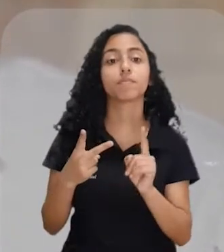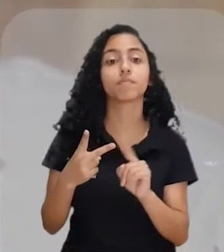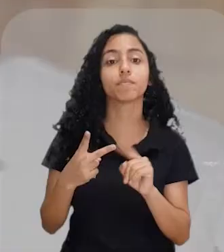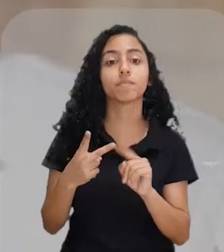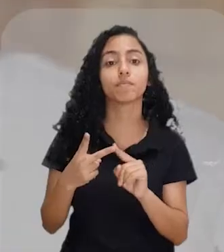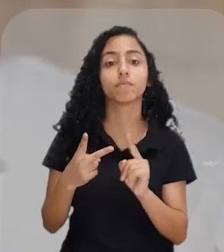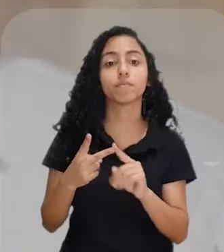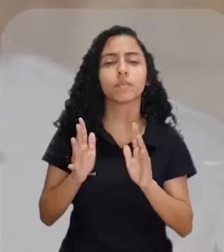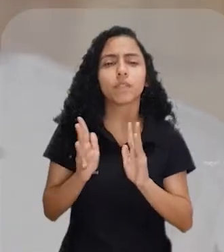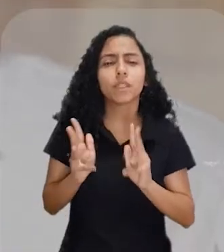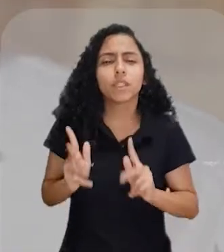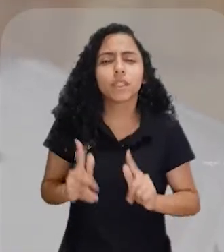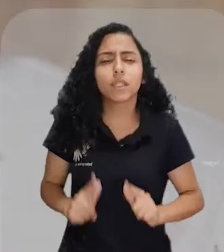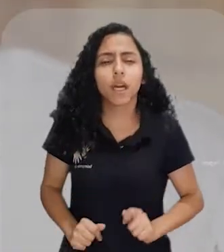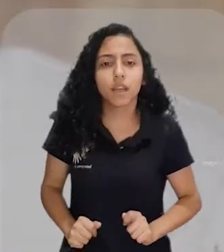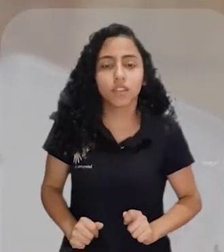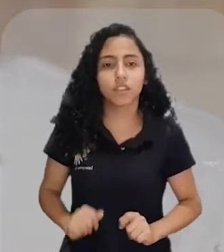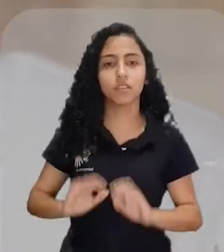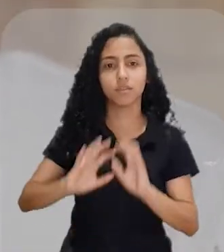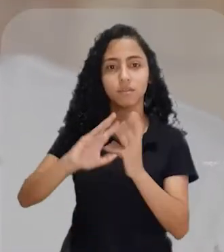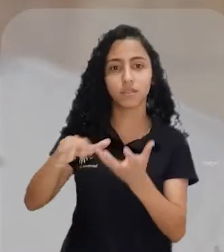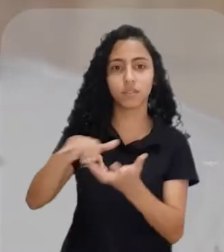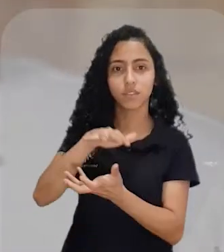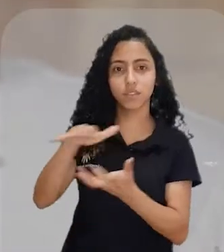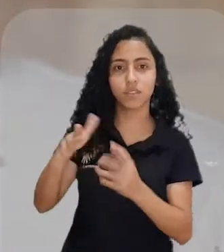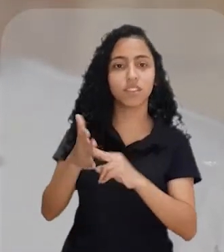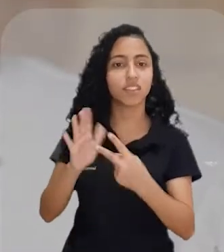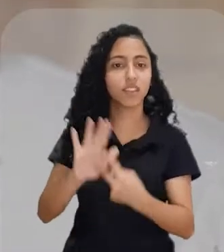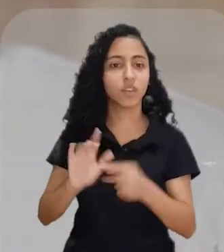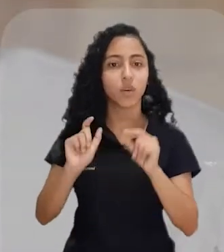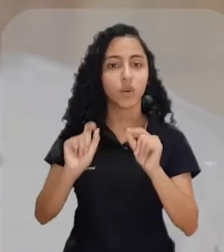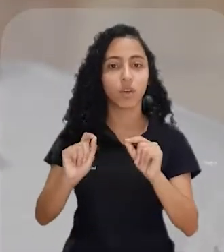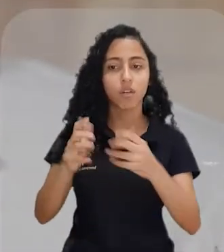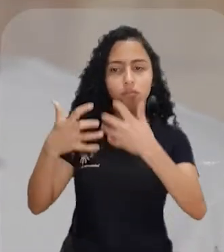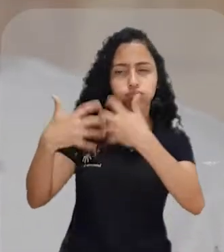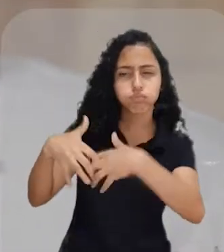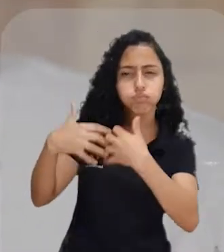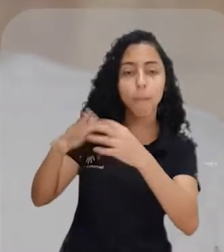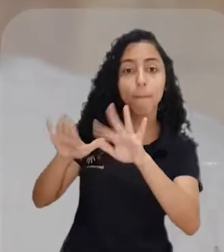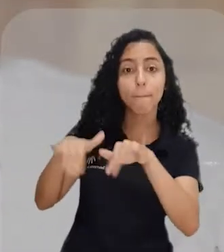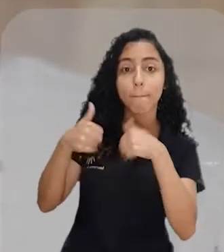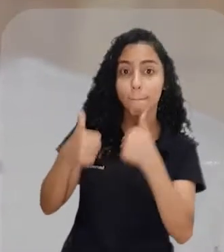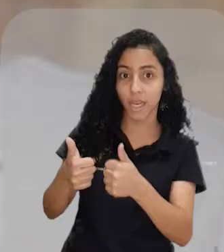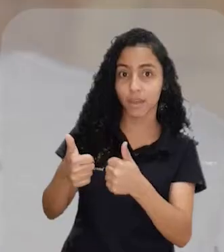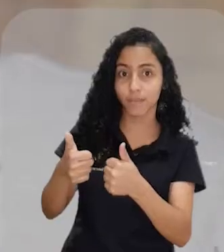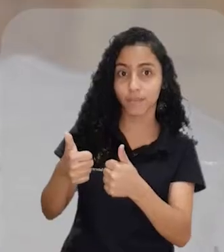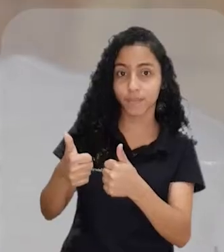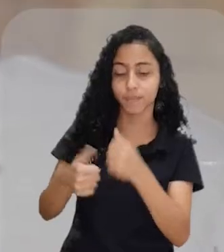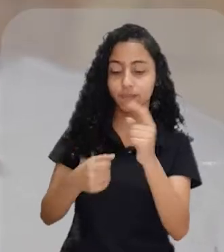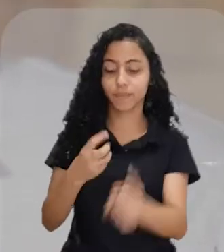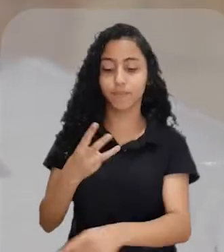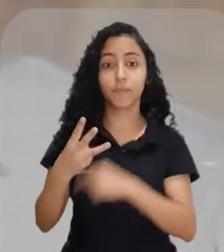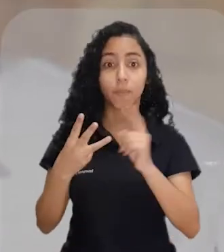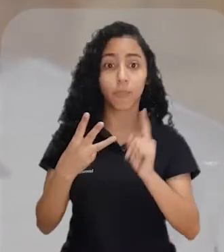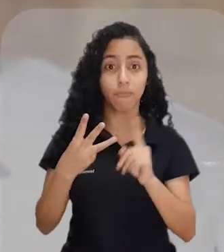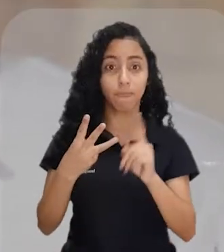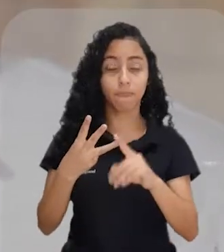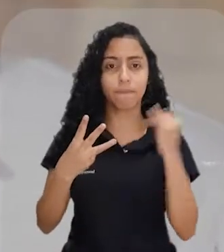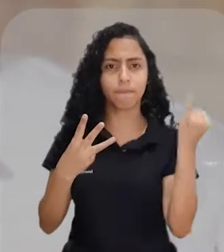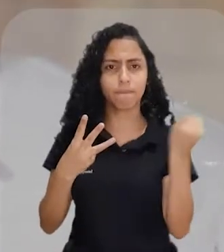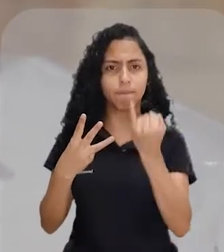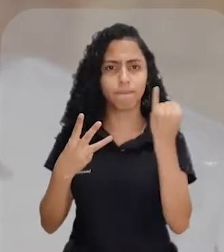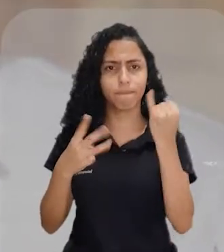uma questão prática. Segundo, que ele fala da integridade dos ecossistemas. Então, tem a ver com isso, com o bom funcionamento